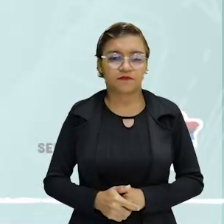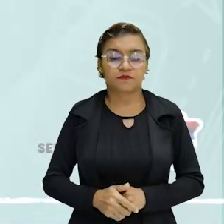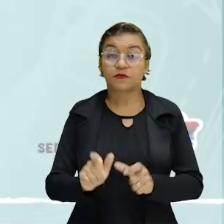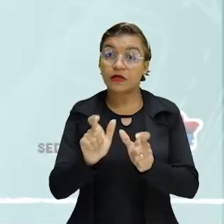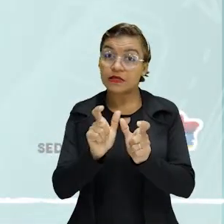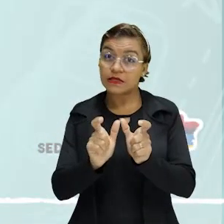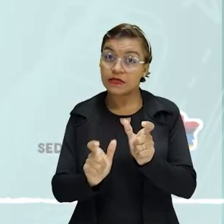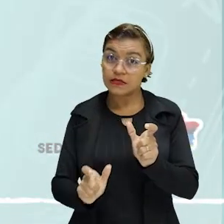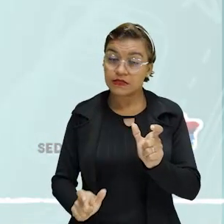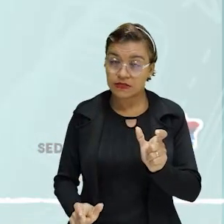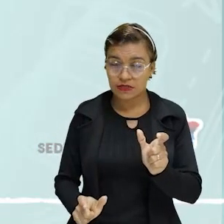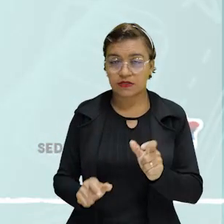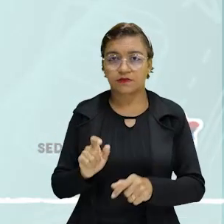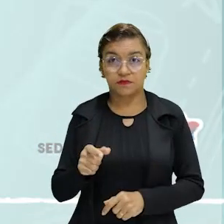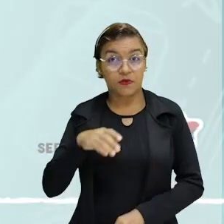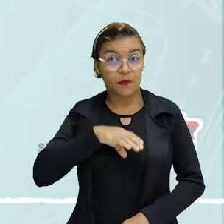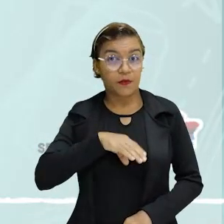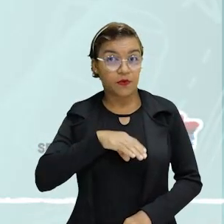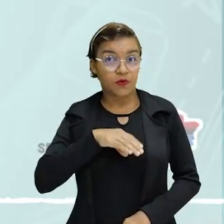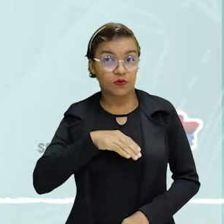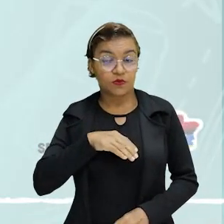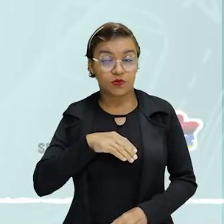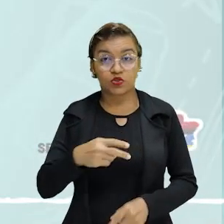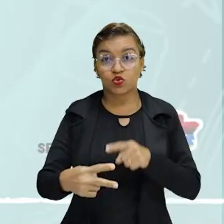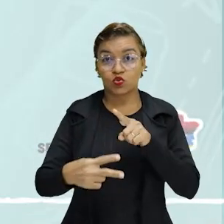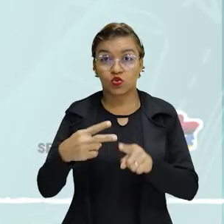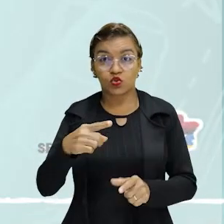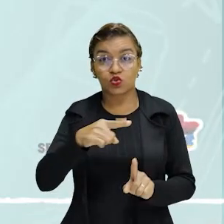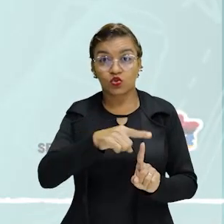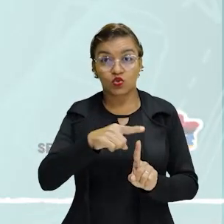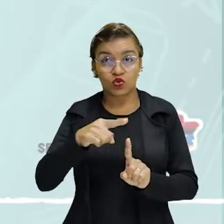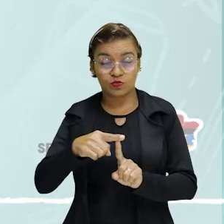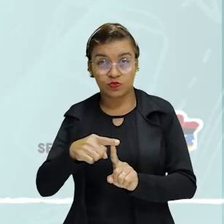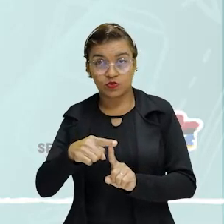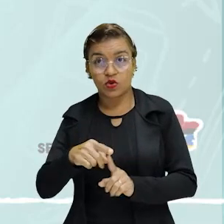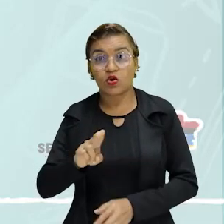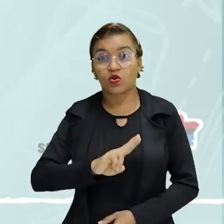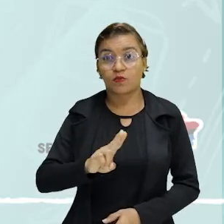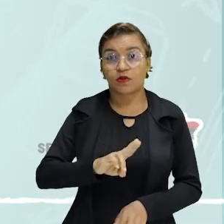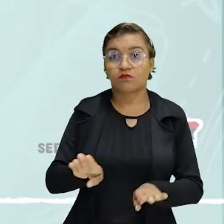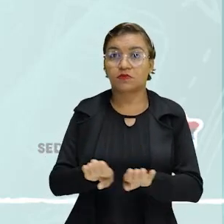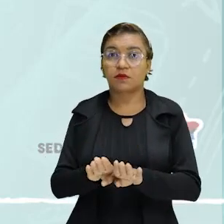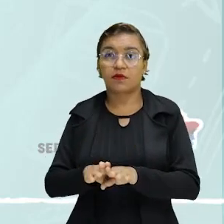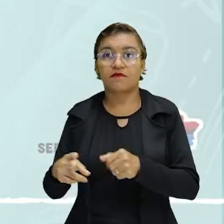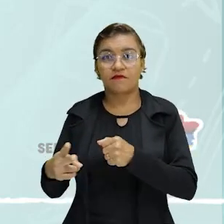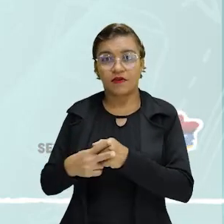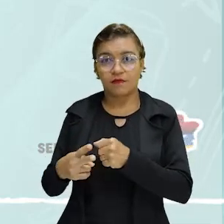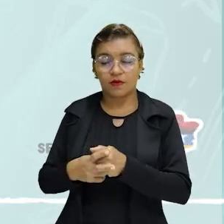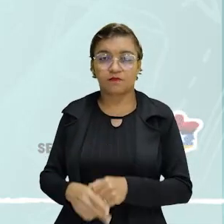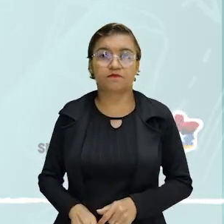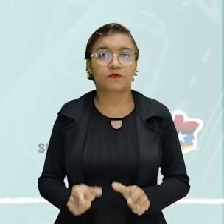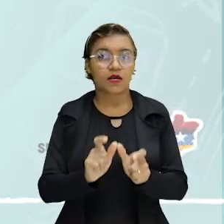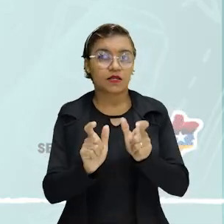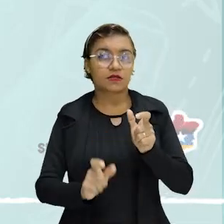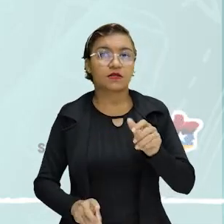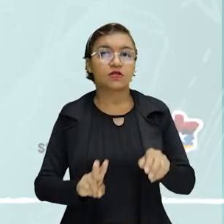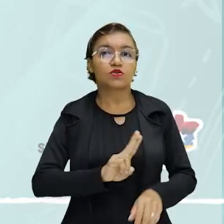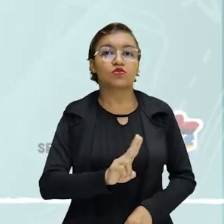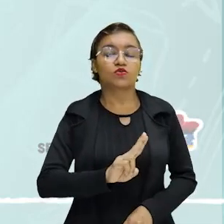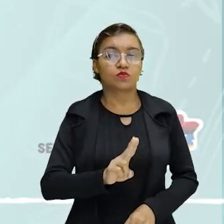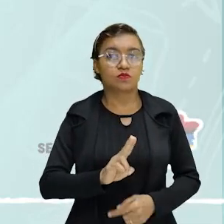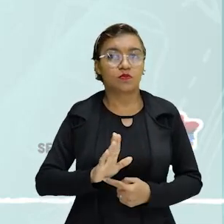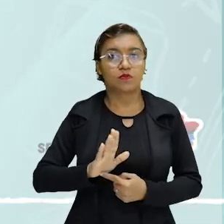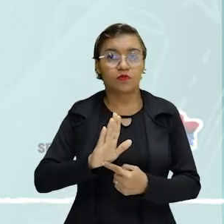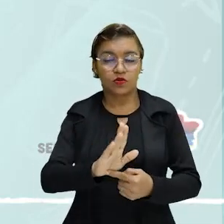desinências. Na língua portuguesa existem 2 tipos de desinências: nominal e verbal. Desinência nominal é a que indica